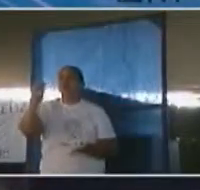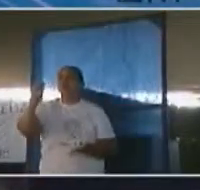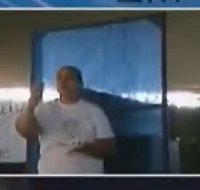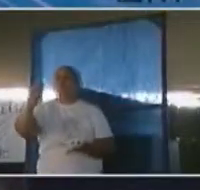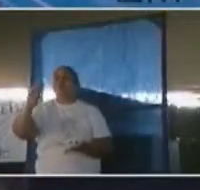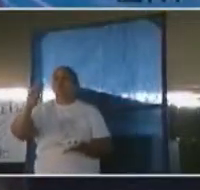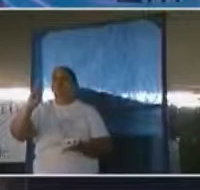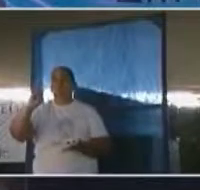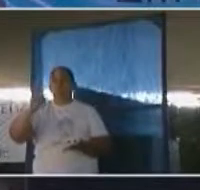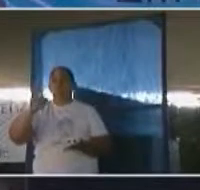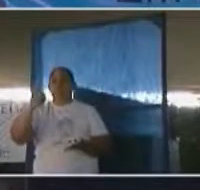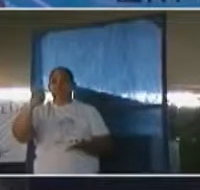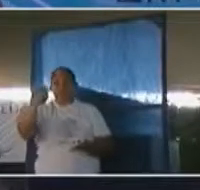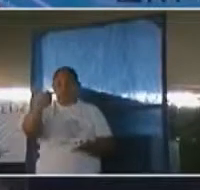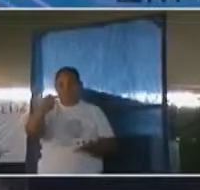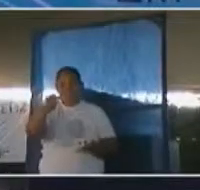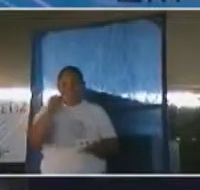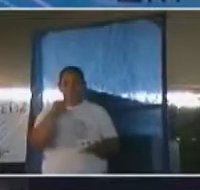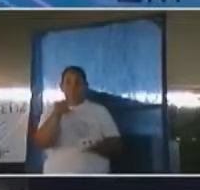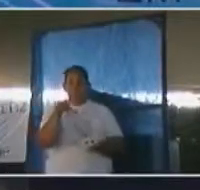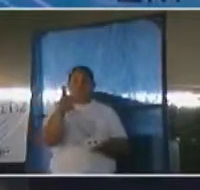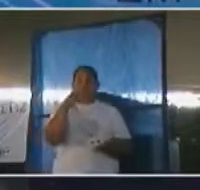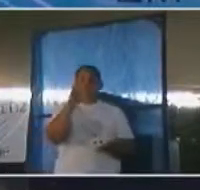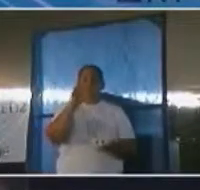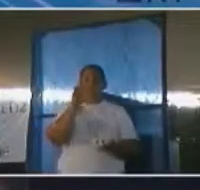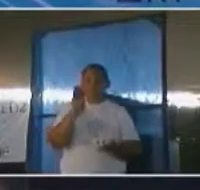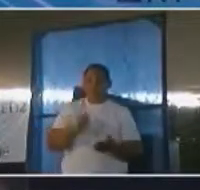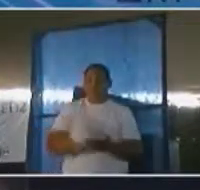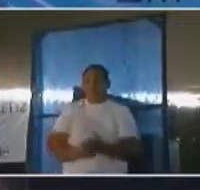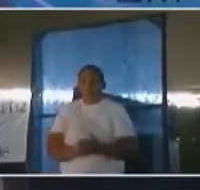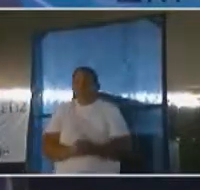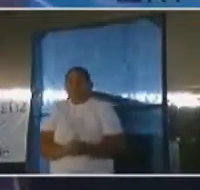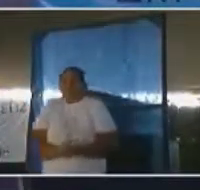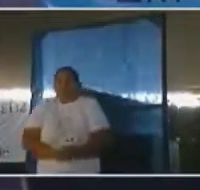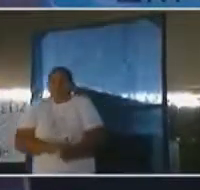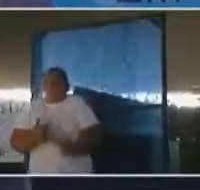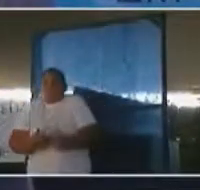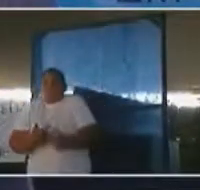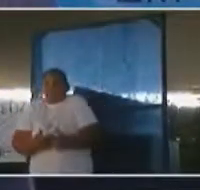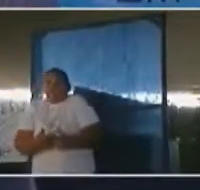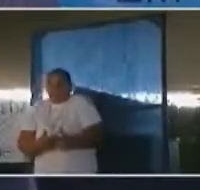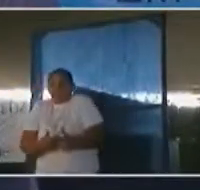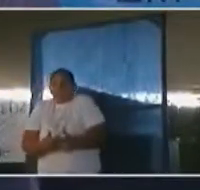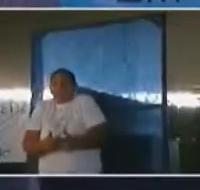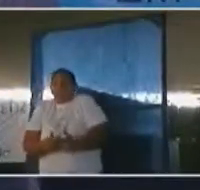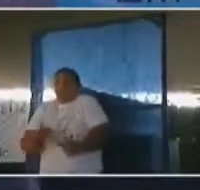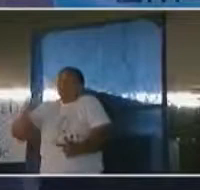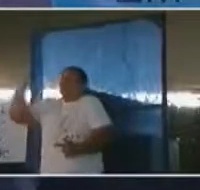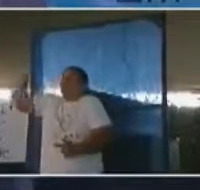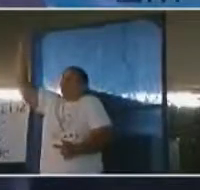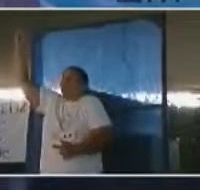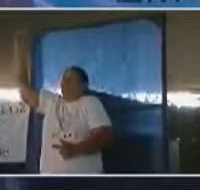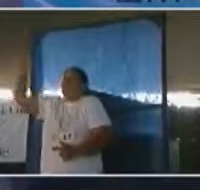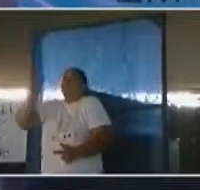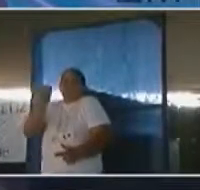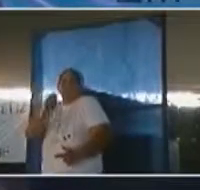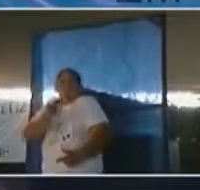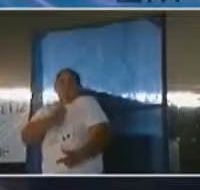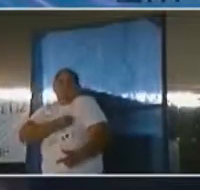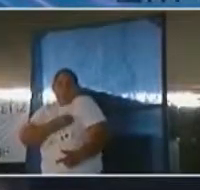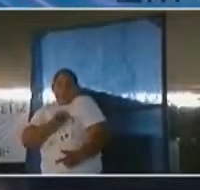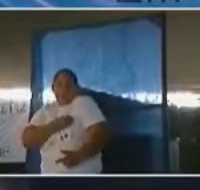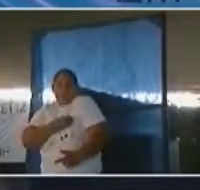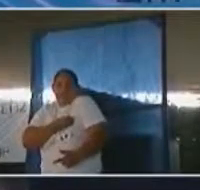geração. Nós ouvimos uma parte do texto bíblico de onde este versículo